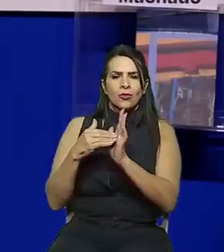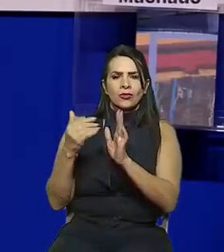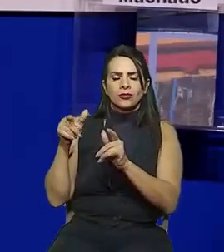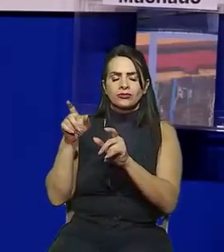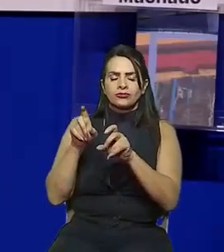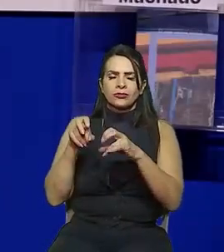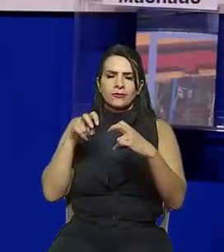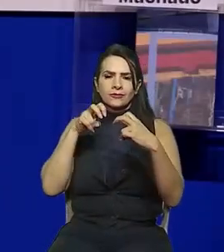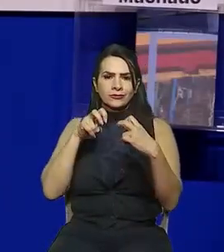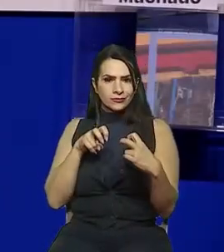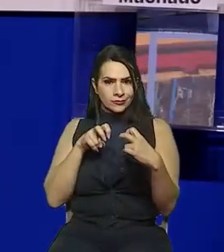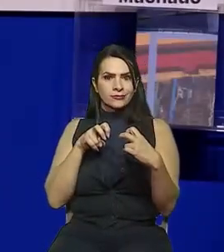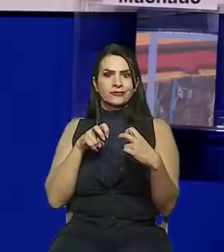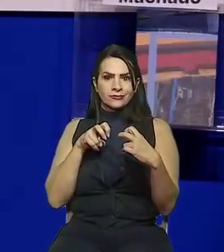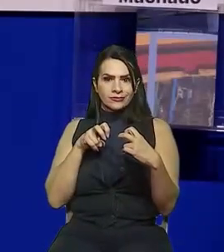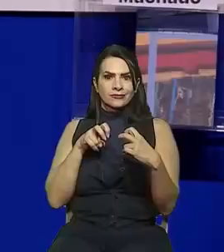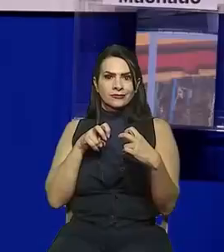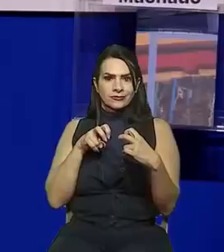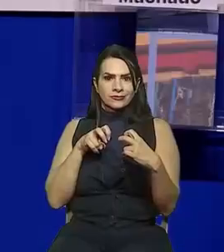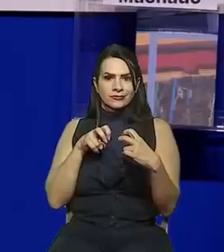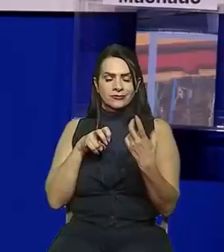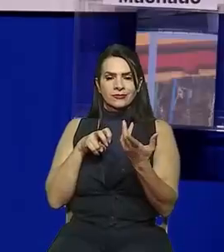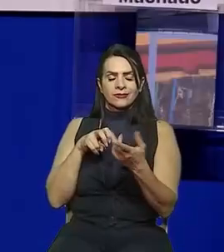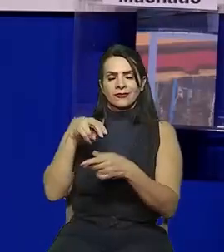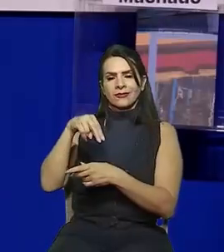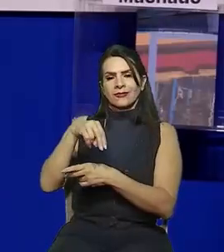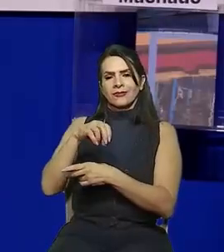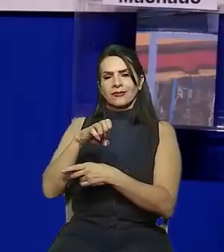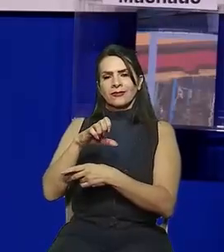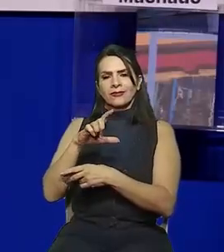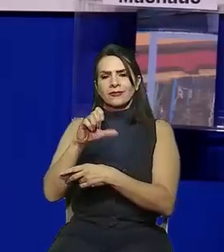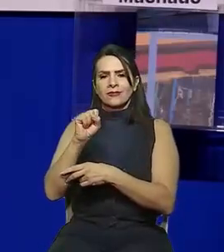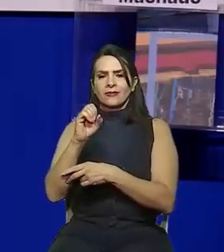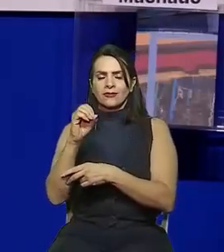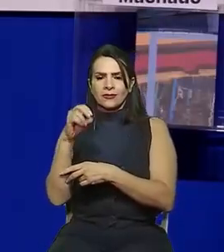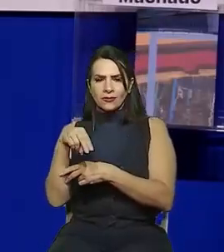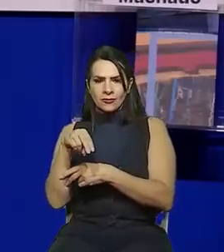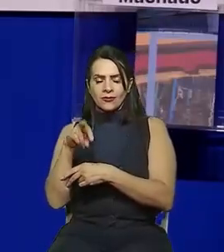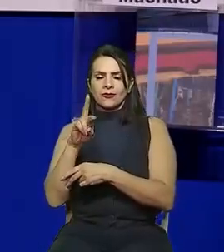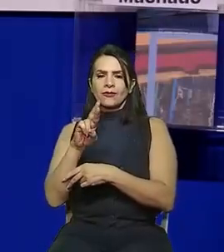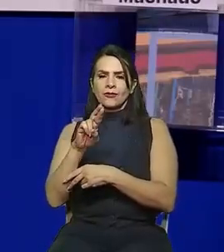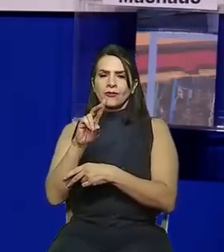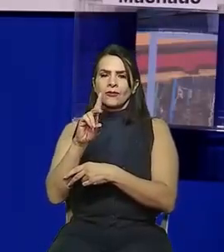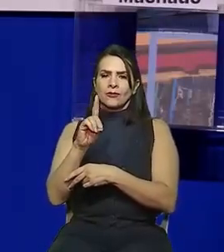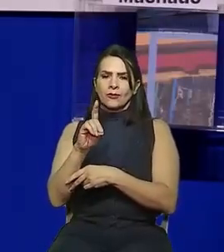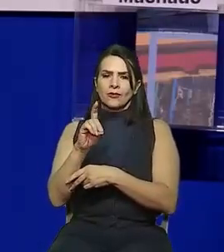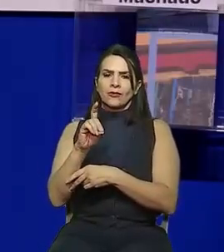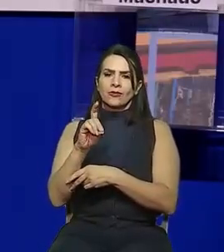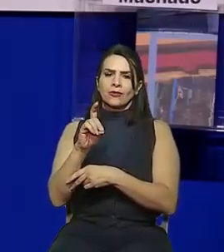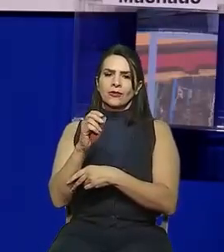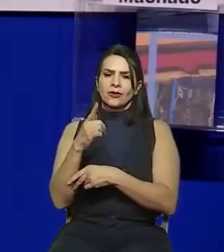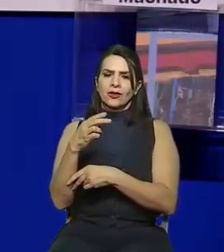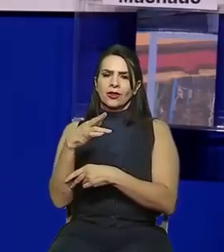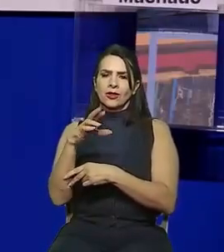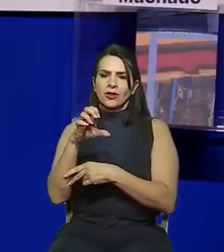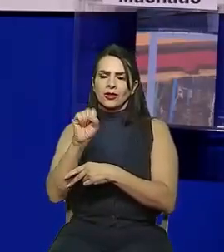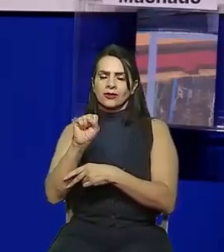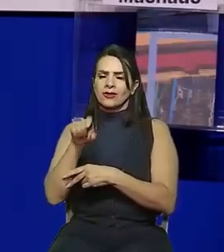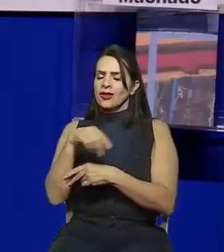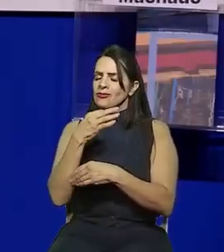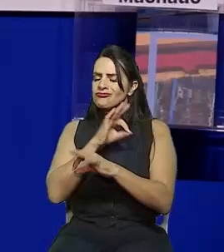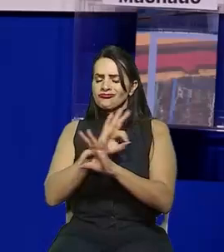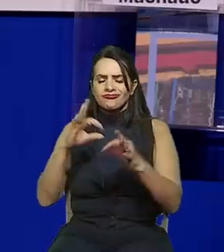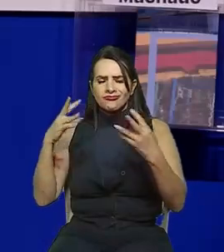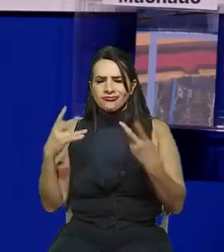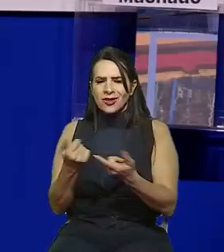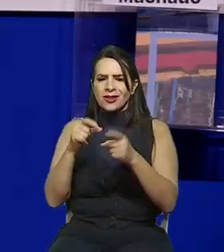lá sentado Nelson Rodrigues, que era um enorme escritor, um enorme